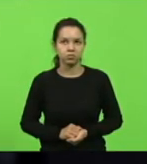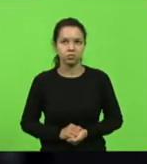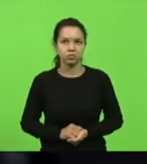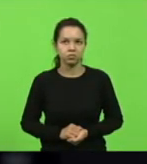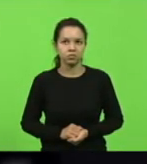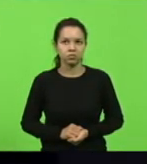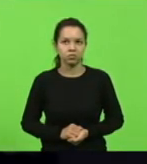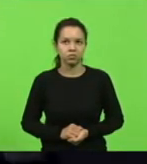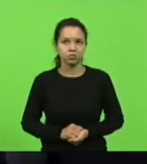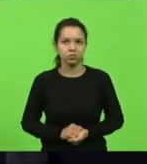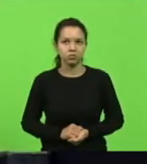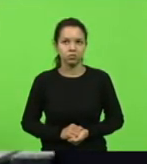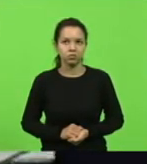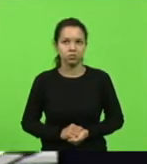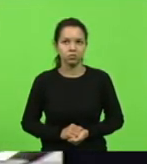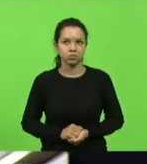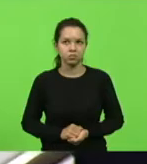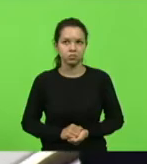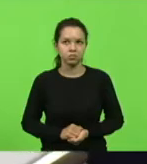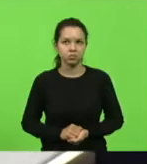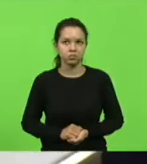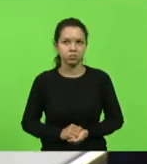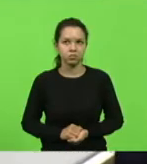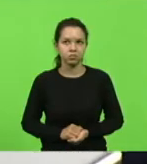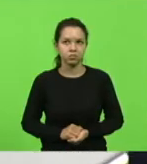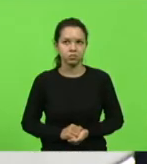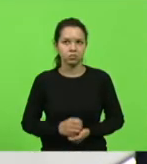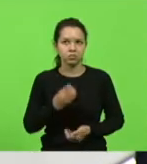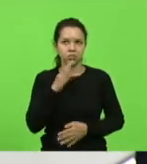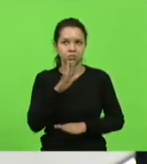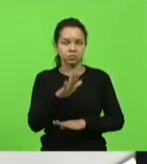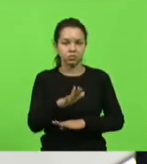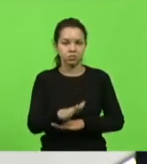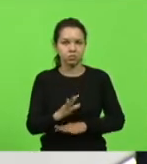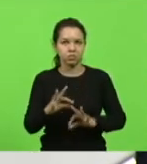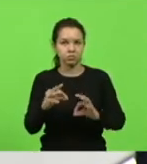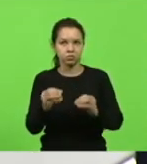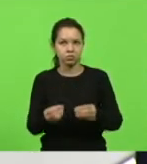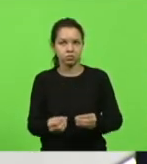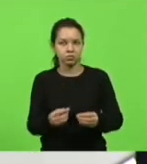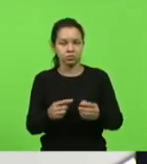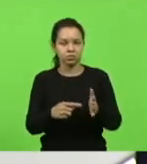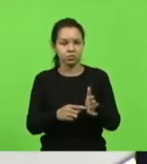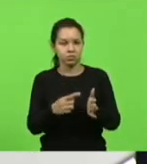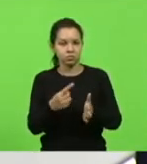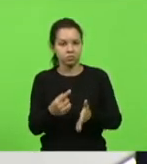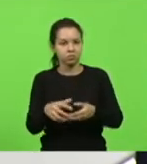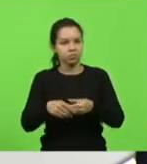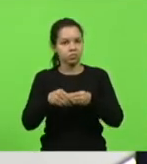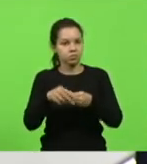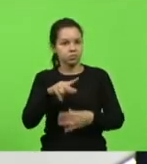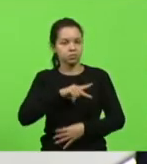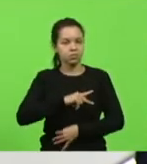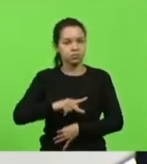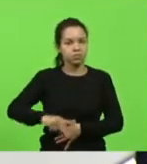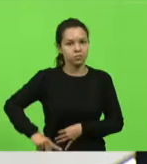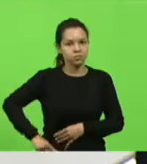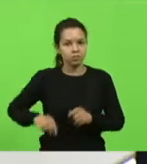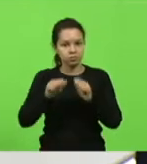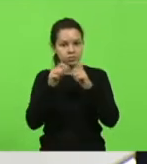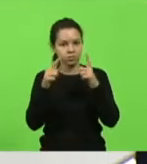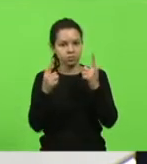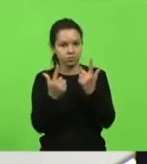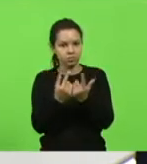é muito boa tarde a todos gostaria de primeiro lugar complementario presidente da Assembleia Legislativa Deputado Mauro de